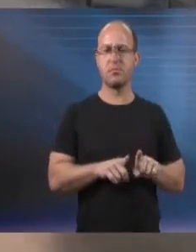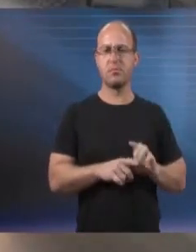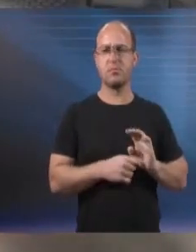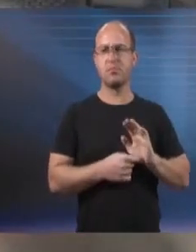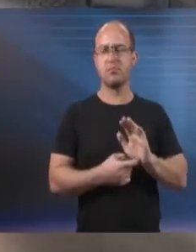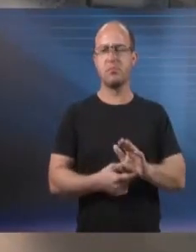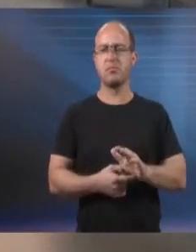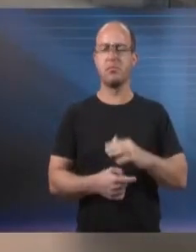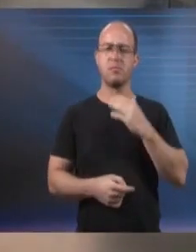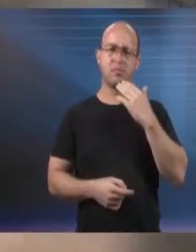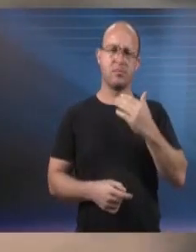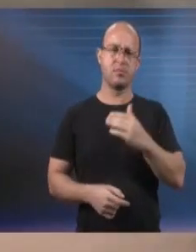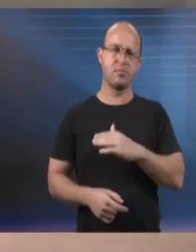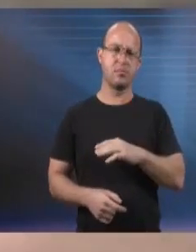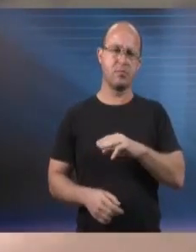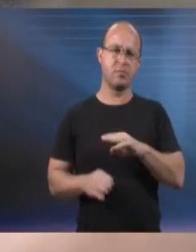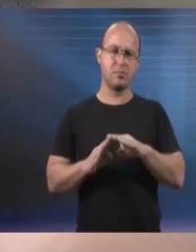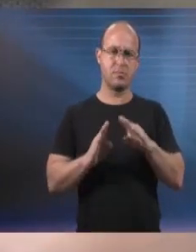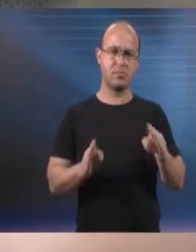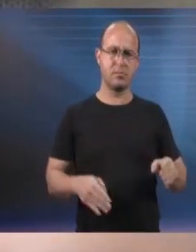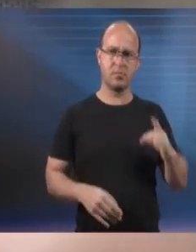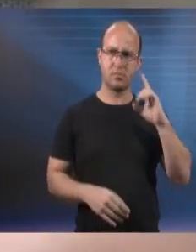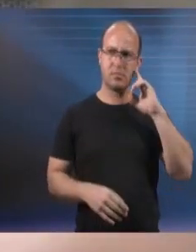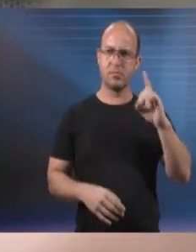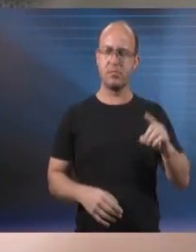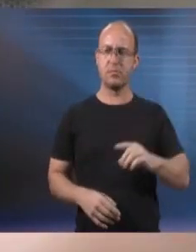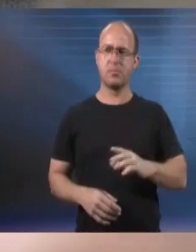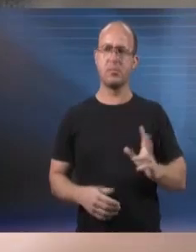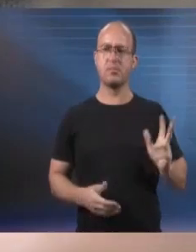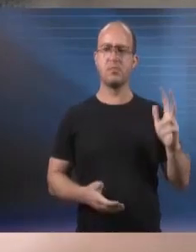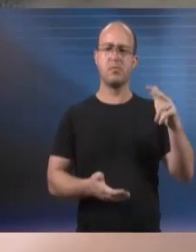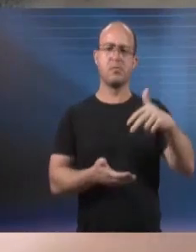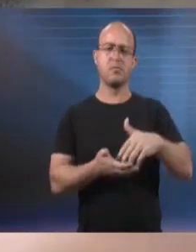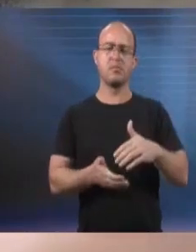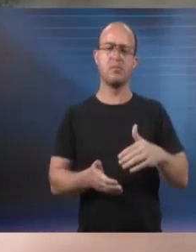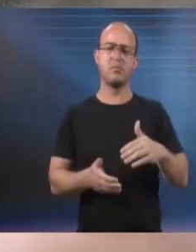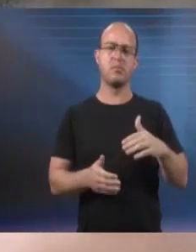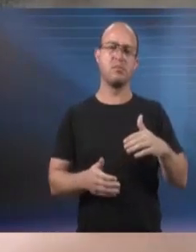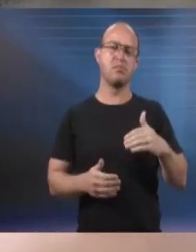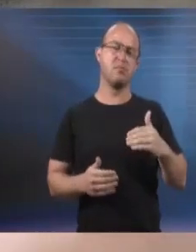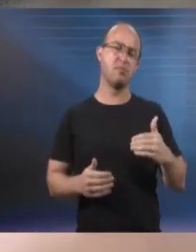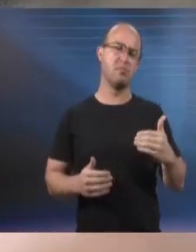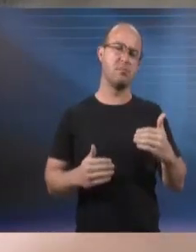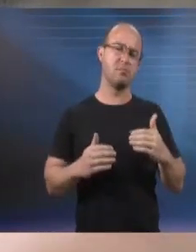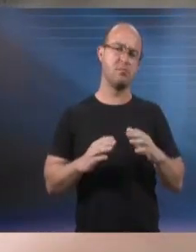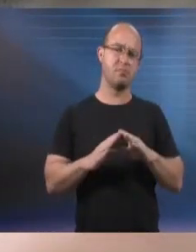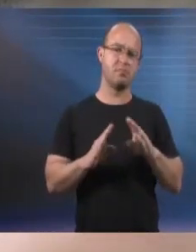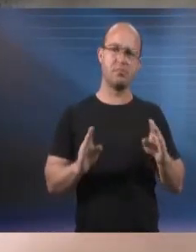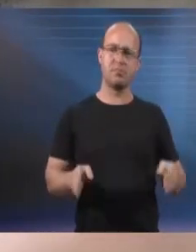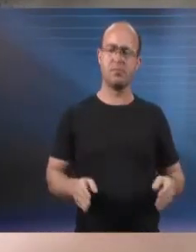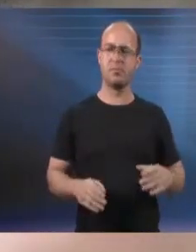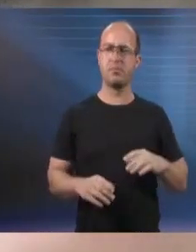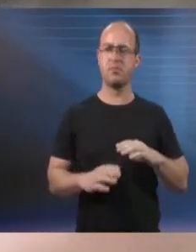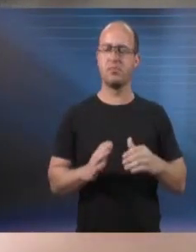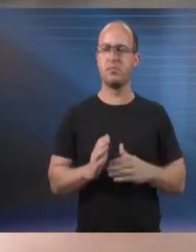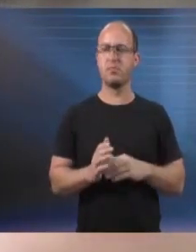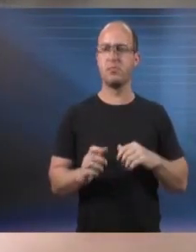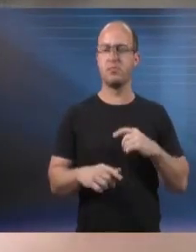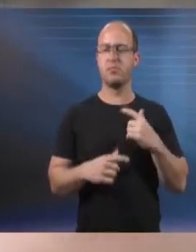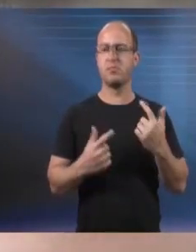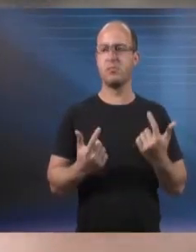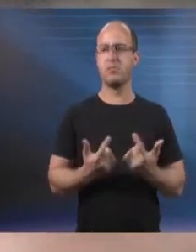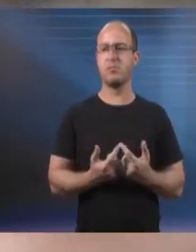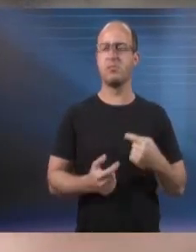da casa faça esse gesto, porque trazer a ministra para que seja um espaço de toda a casa, e em